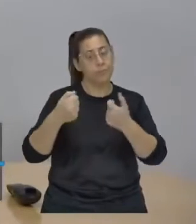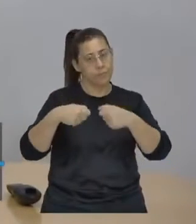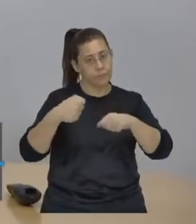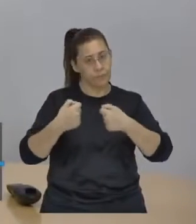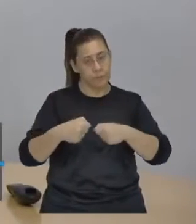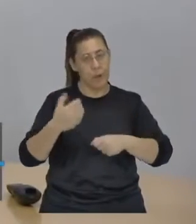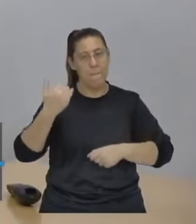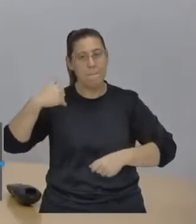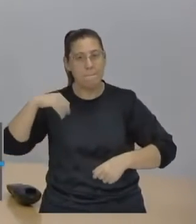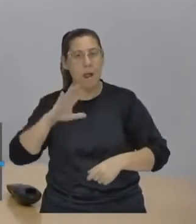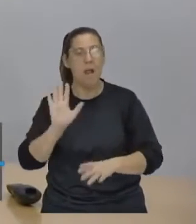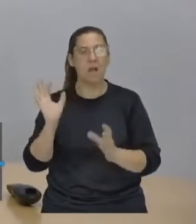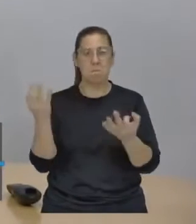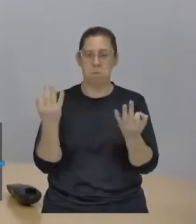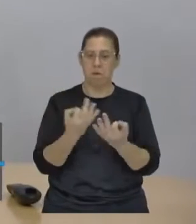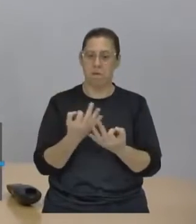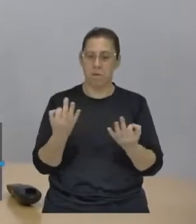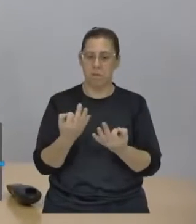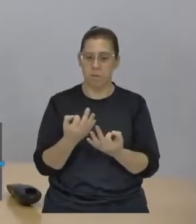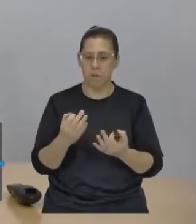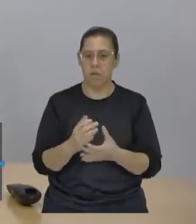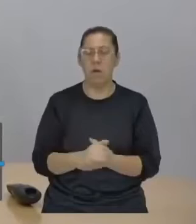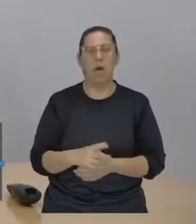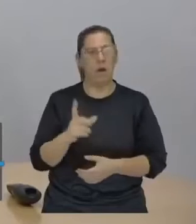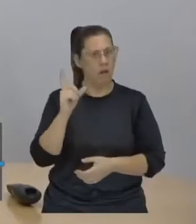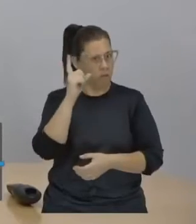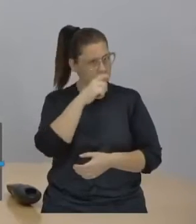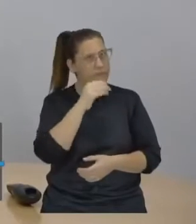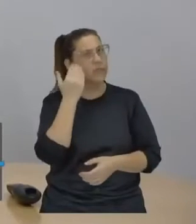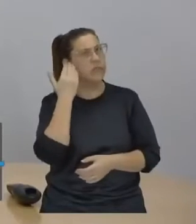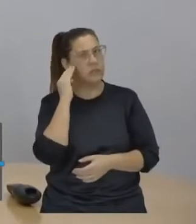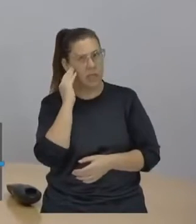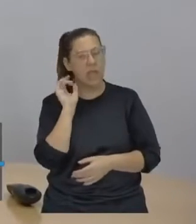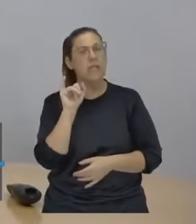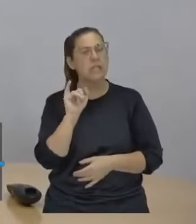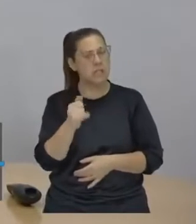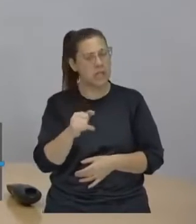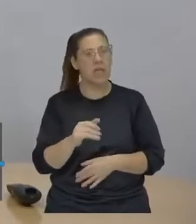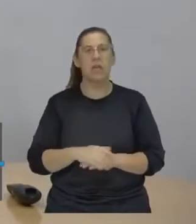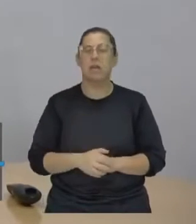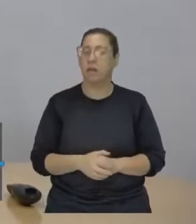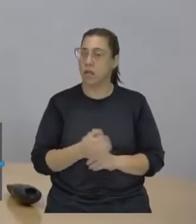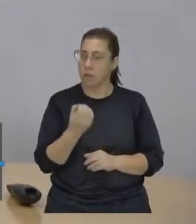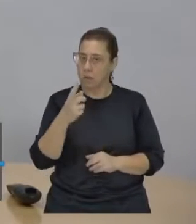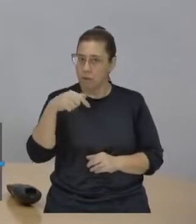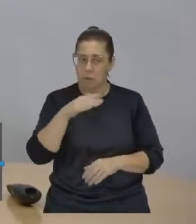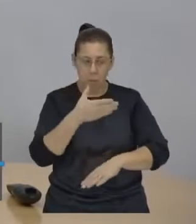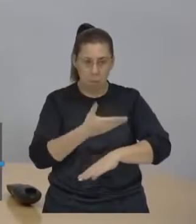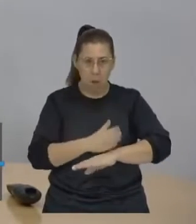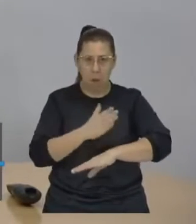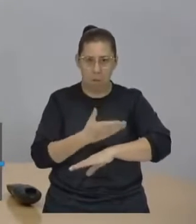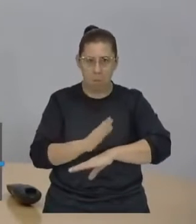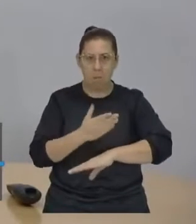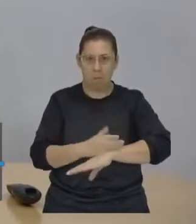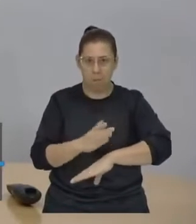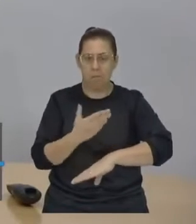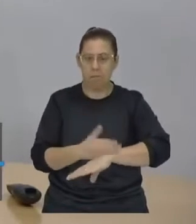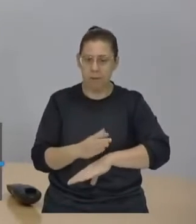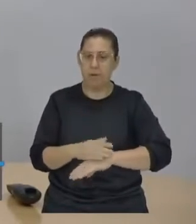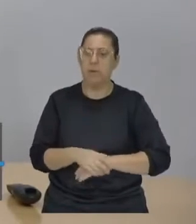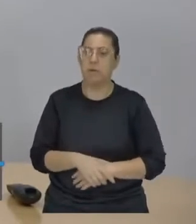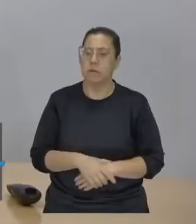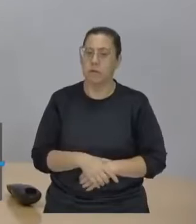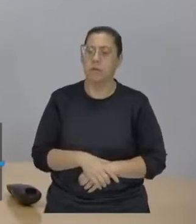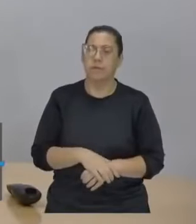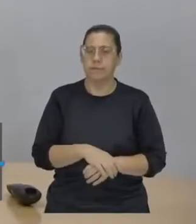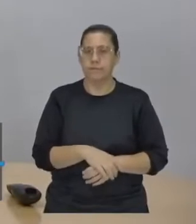no mais que perfeito. Ah, professora, é meio complicado isso. É meio complicado, sim. É bom que façam bastante exercícios com o mais que perfeito, que não é